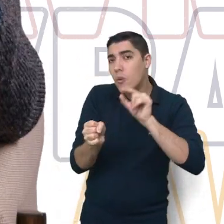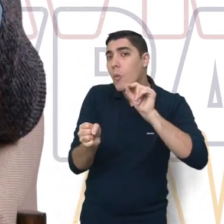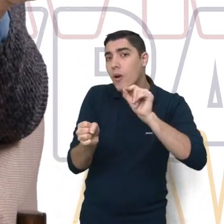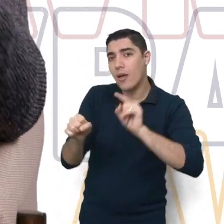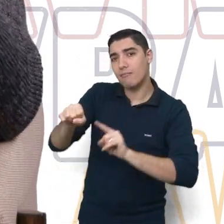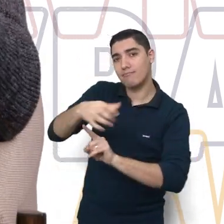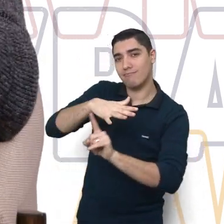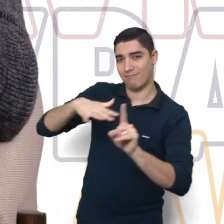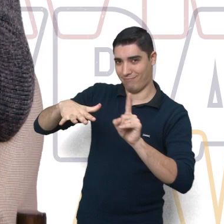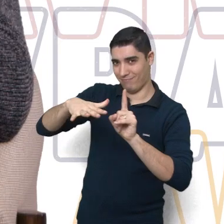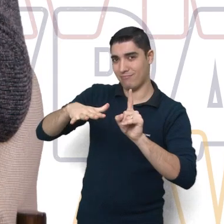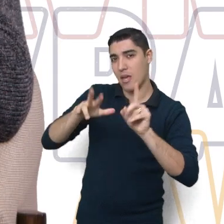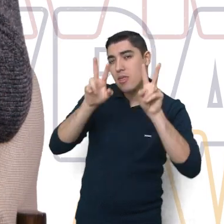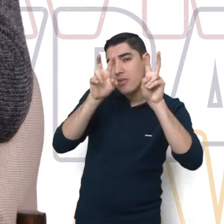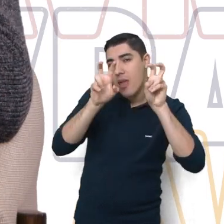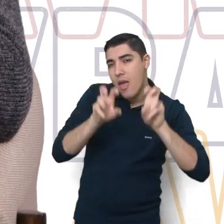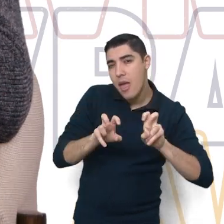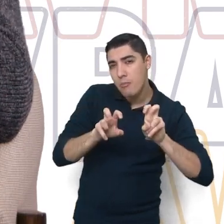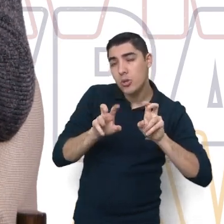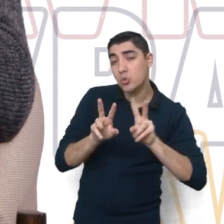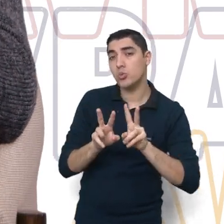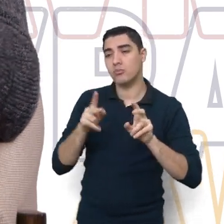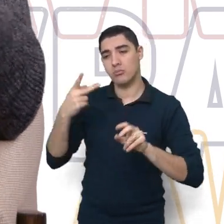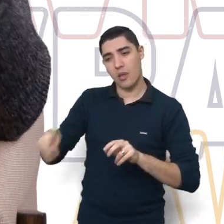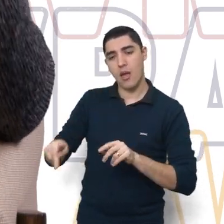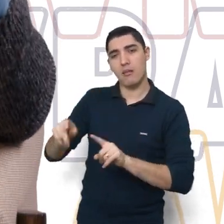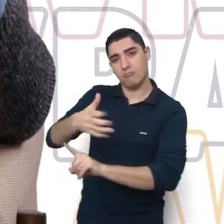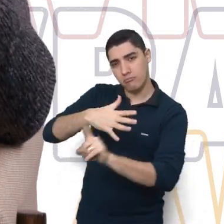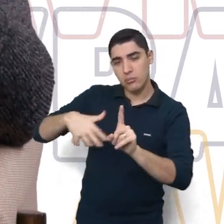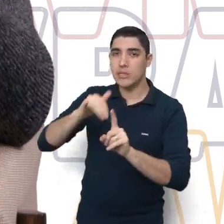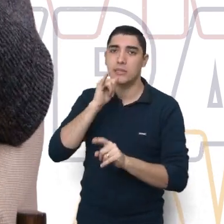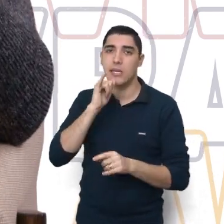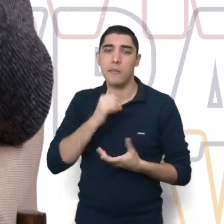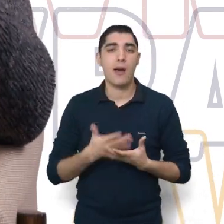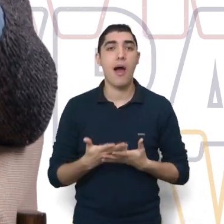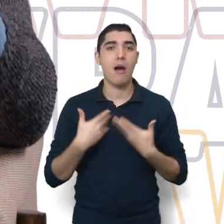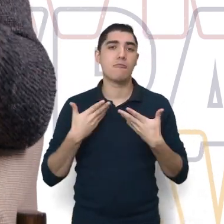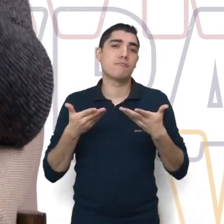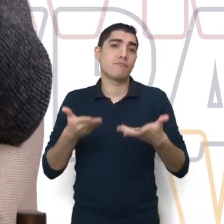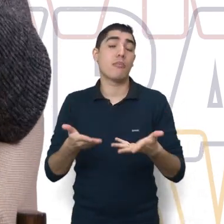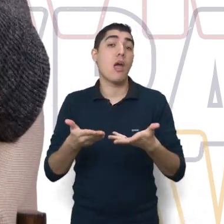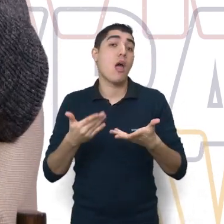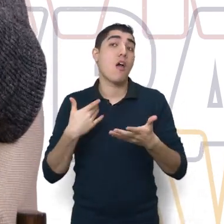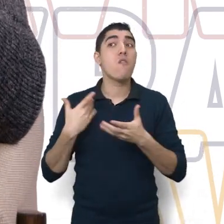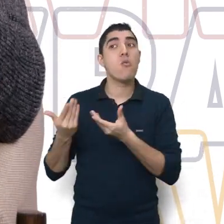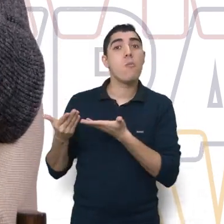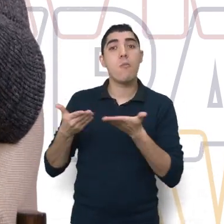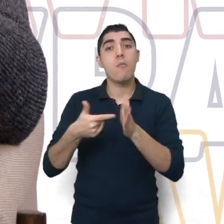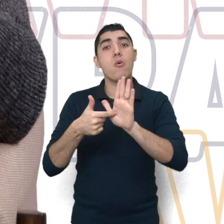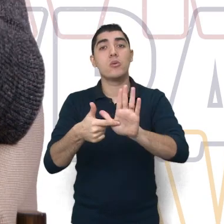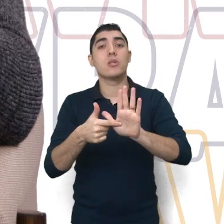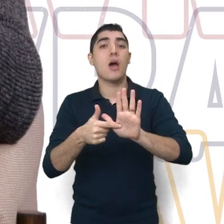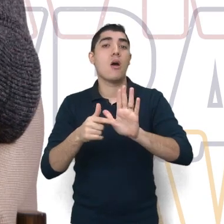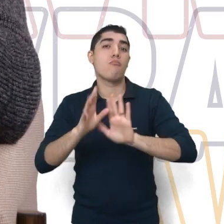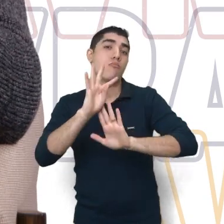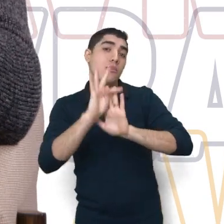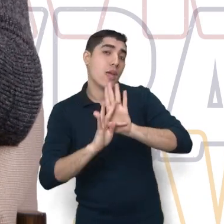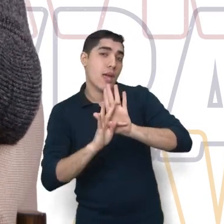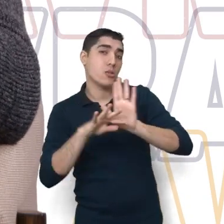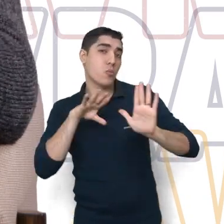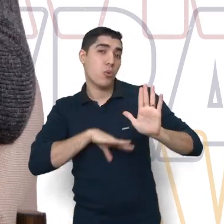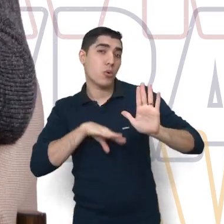para tratar de assuntos vamos formular um texto de redação por exemplo vamos trazer um que vai